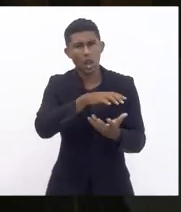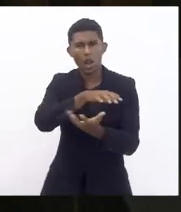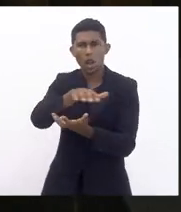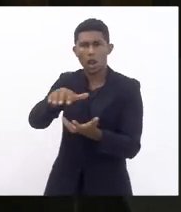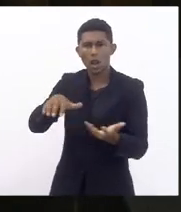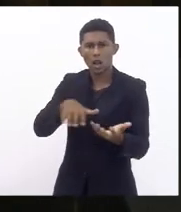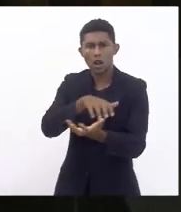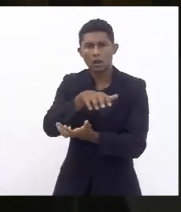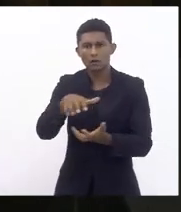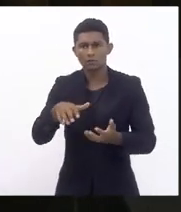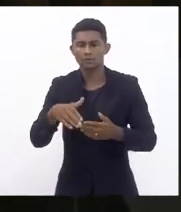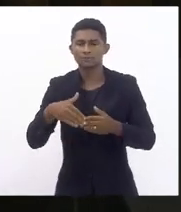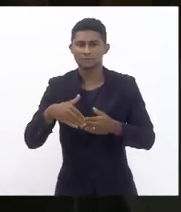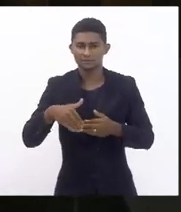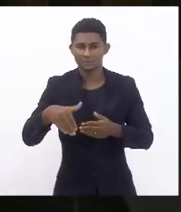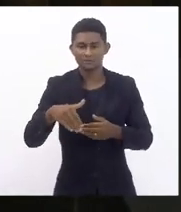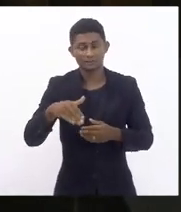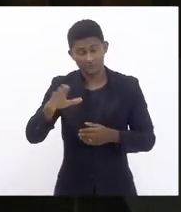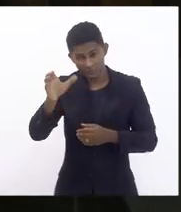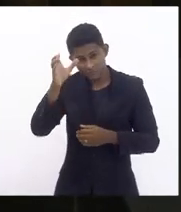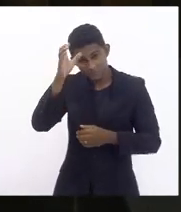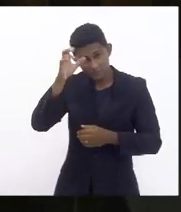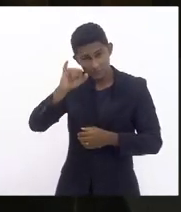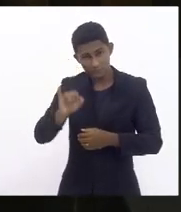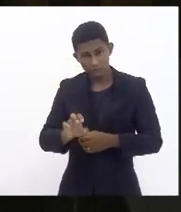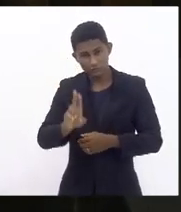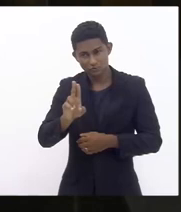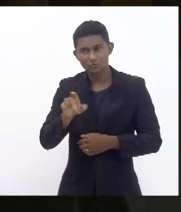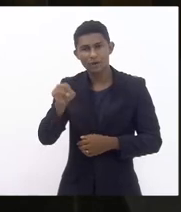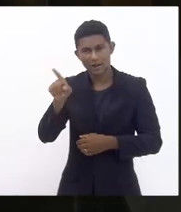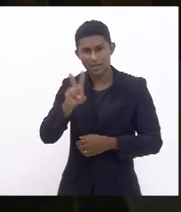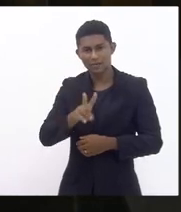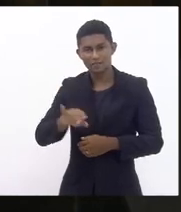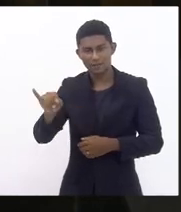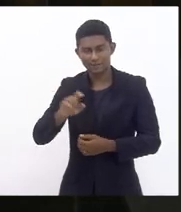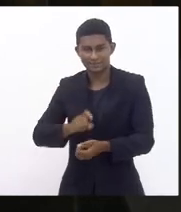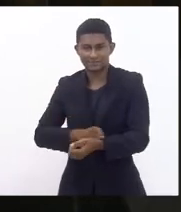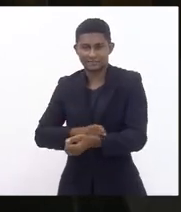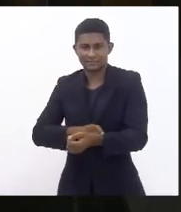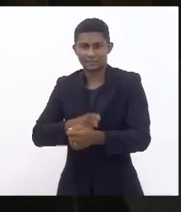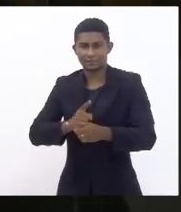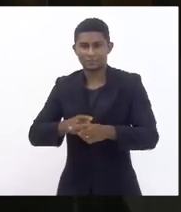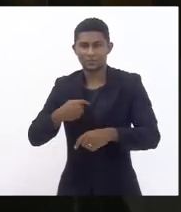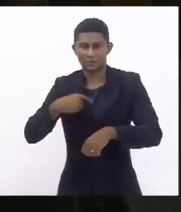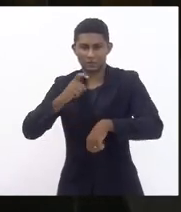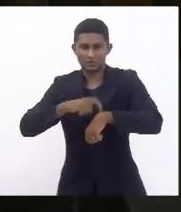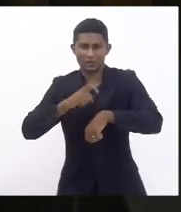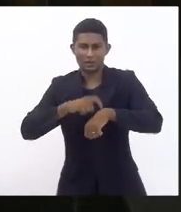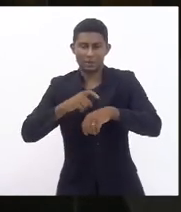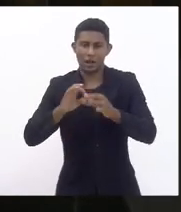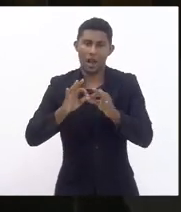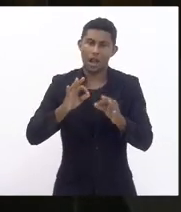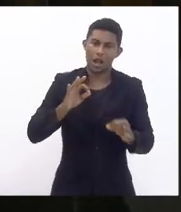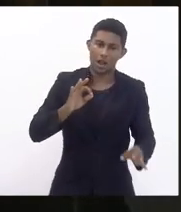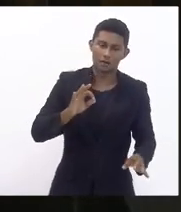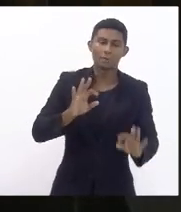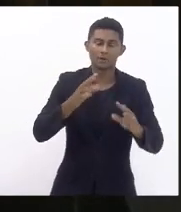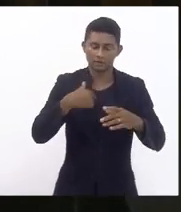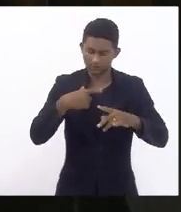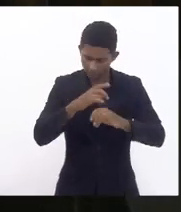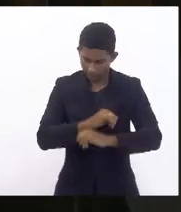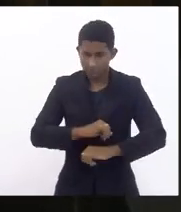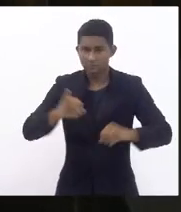Ju daqui a pouco vai ficar zangada comigo, porque eu já passei do meu tempo. Enquanto durar esta guerra